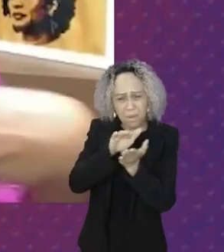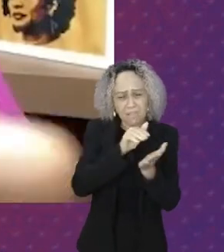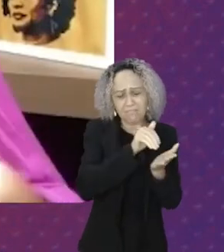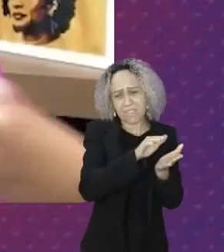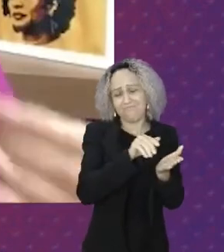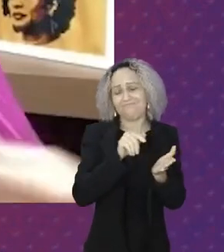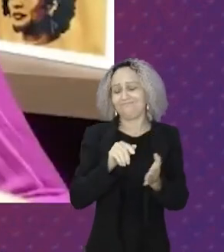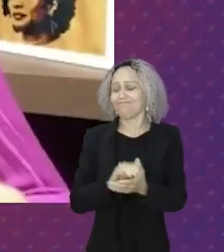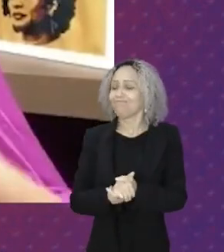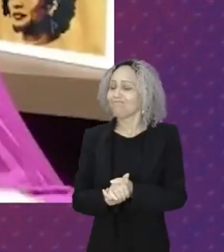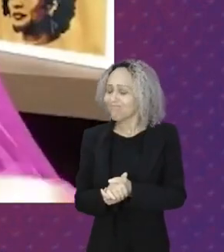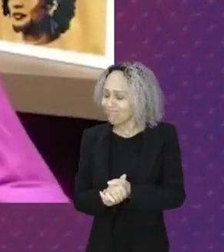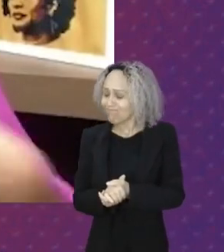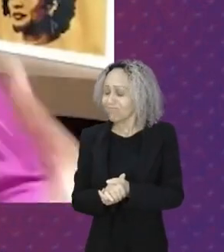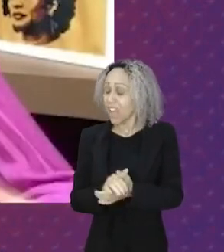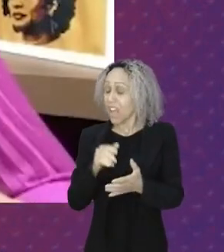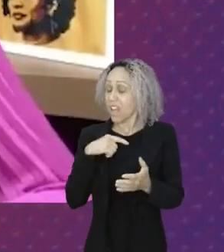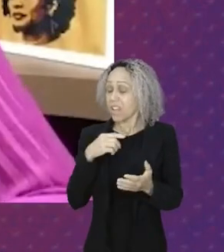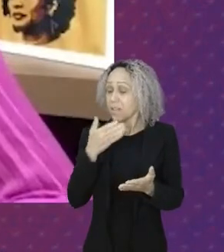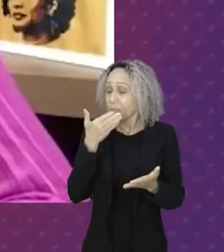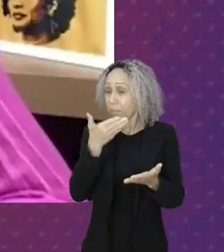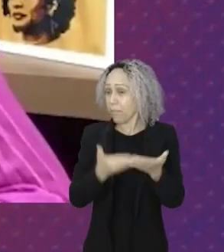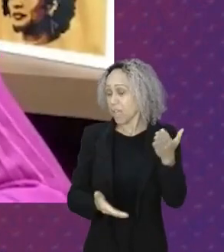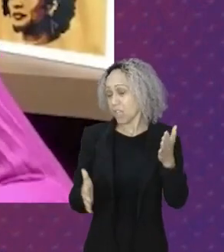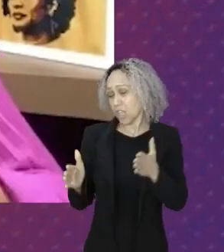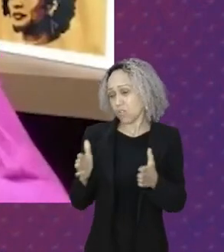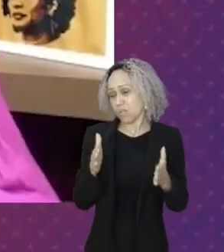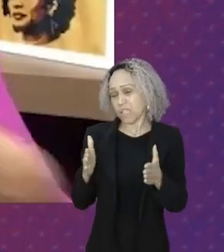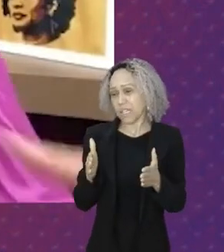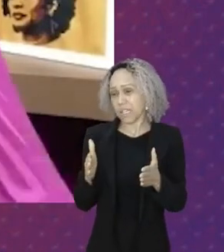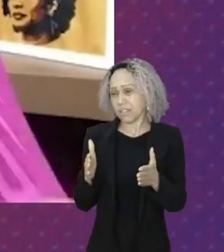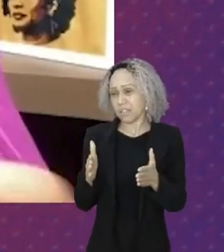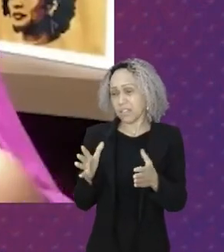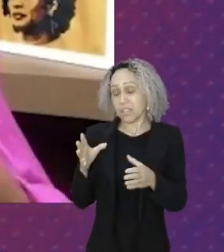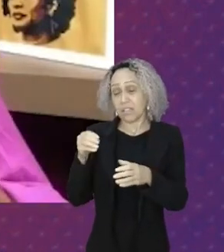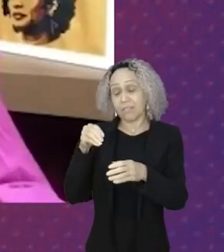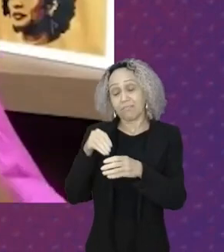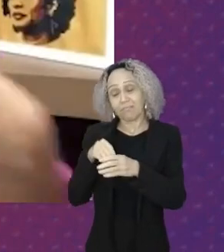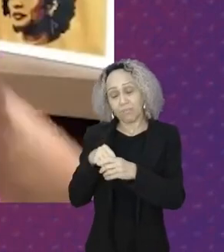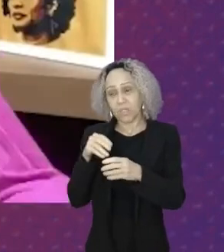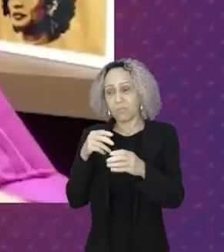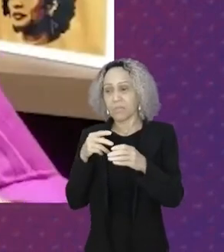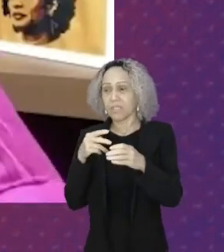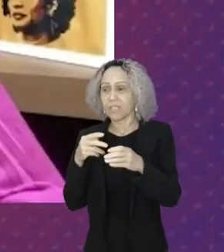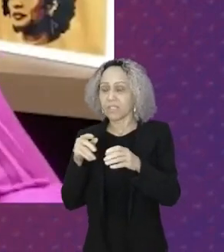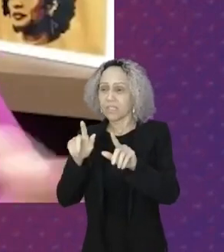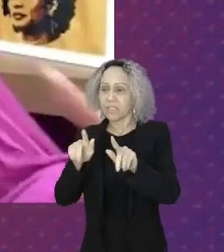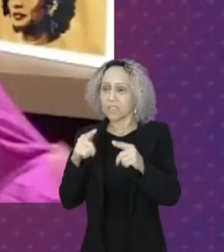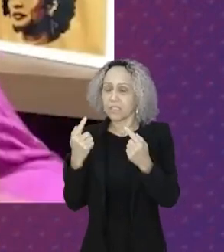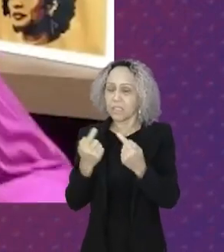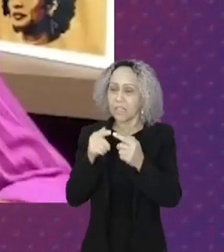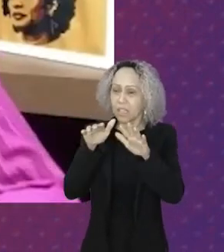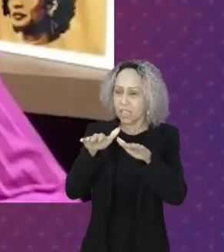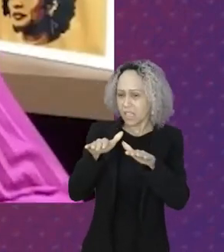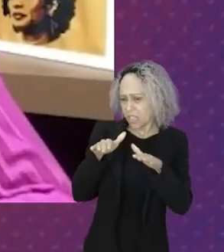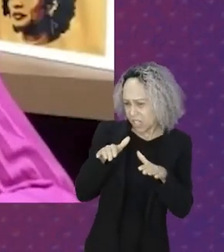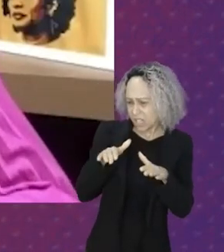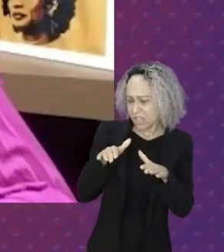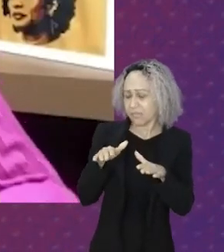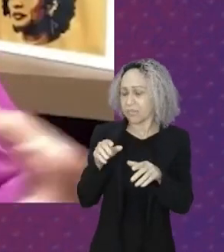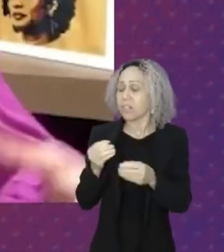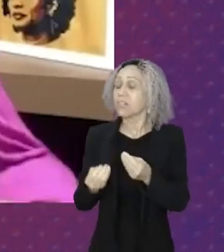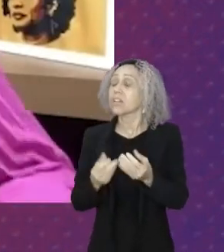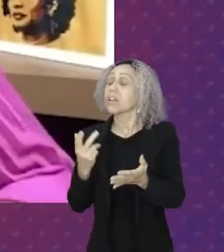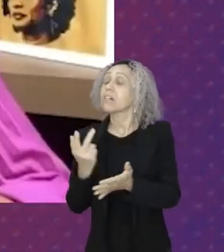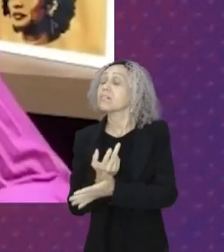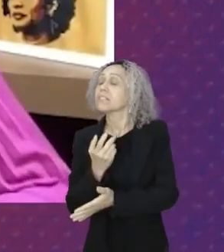legislativas, em que mulheres têm mandatos cassados, pode se dar por um jogo dentro dos partidos